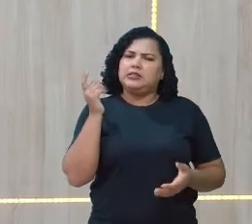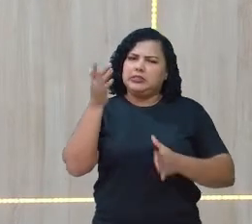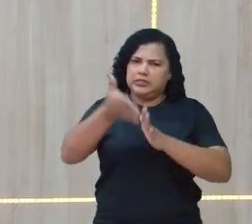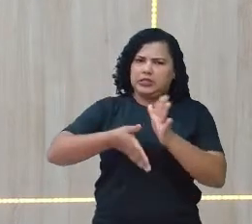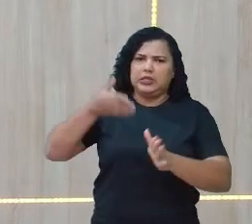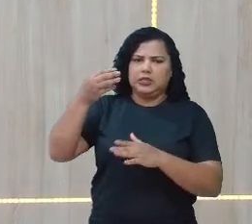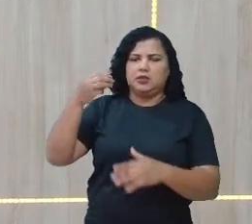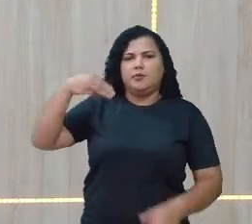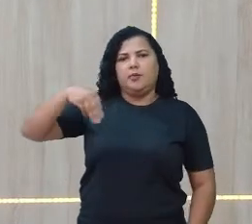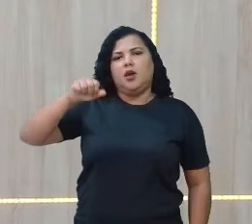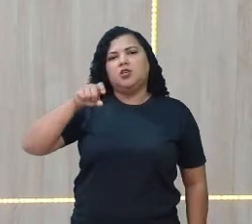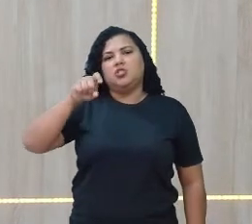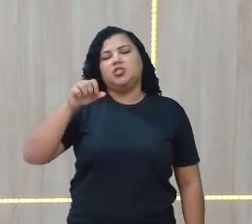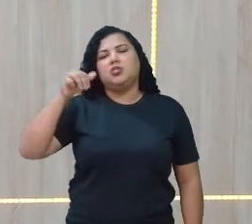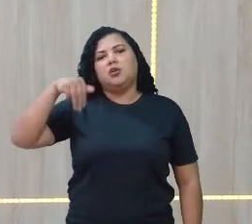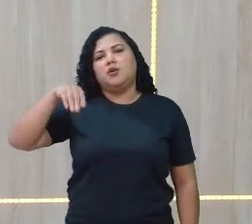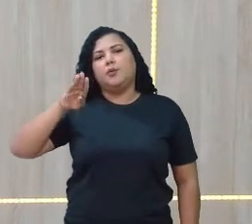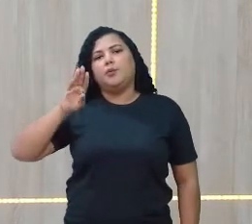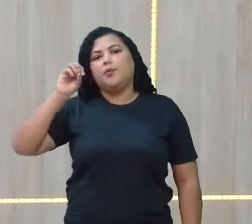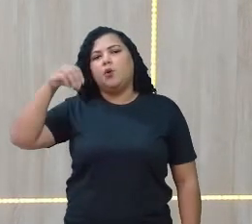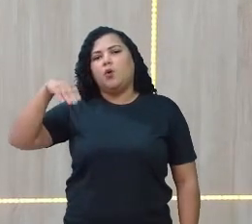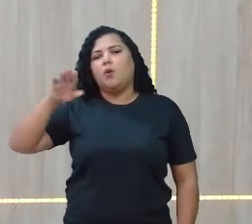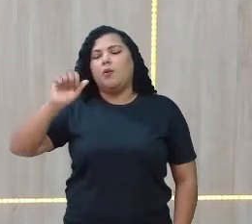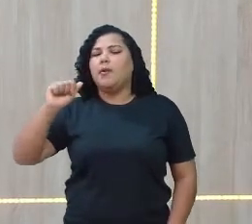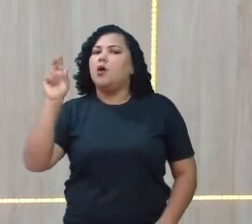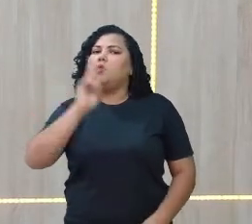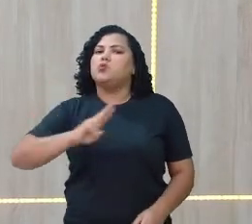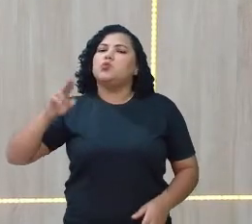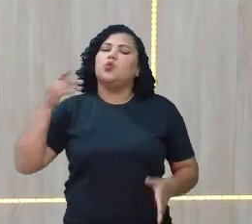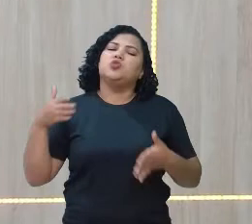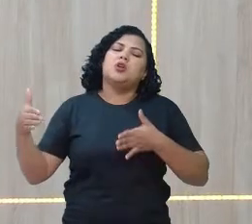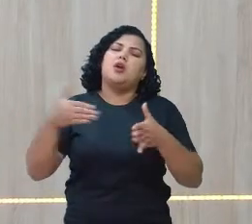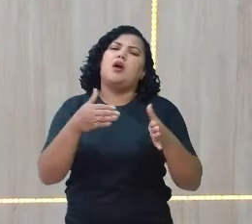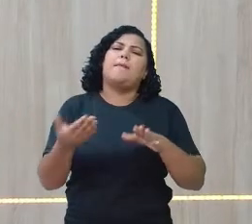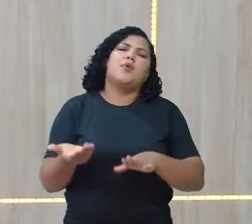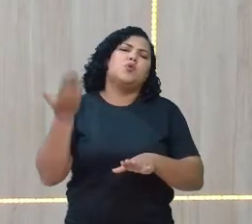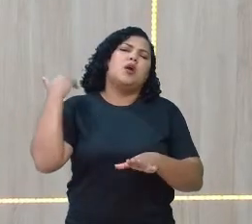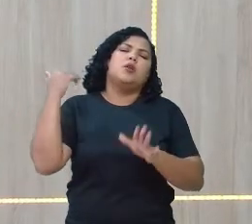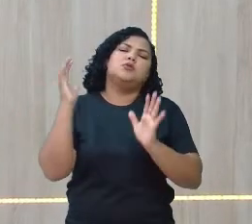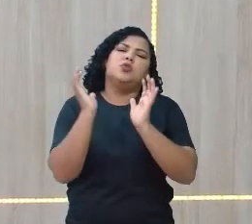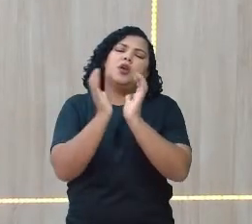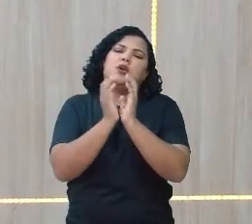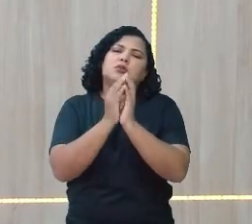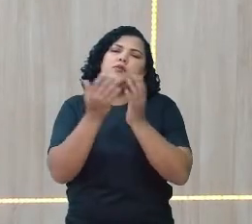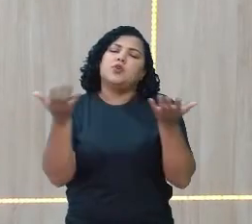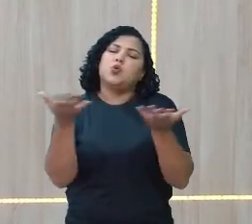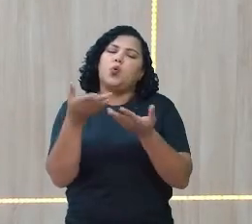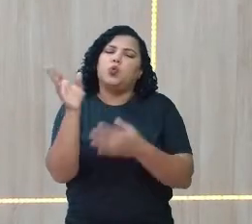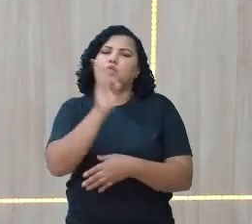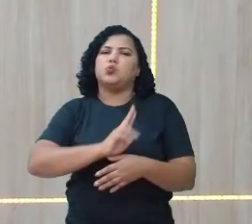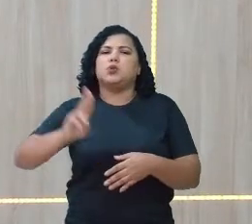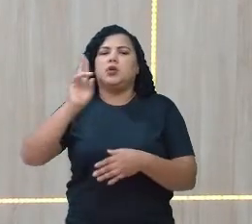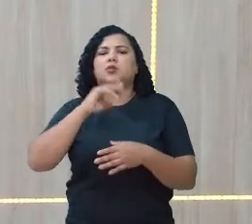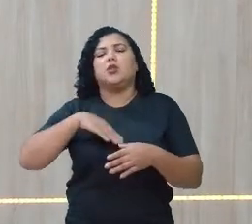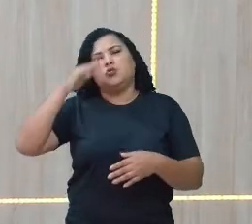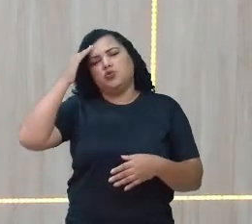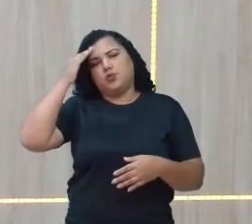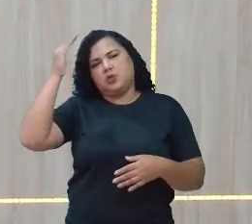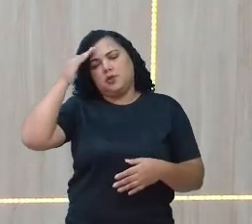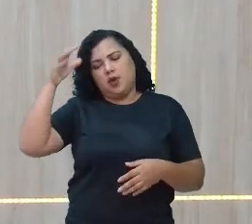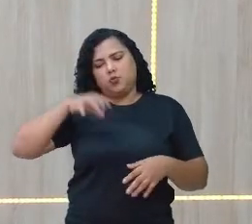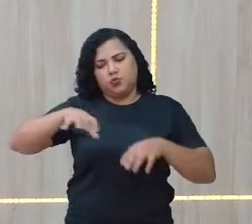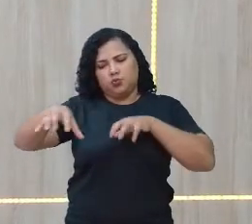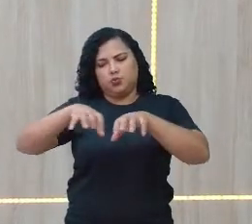que já eram utilizados, e eles foram, né, também utilizados para o marcha-bomba, e que hoje nós temos nossas rodovias principais que levam,